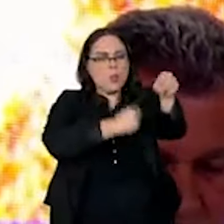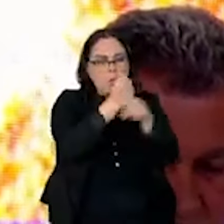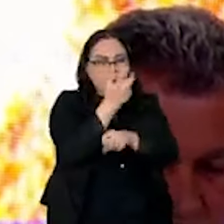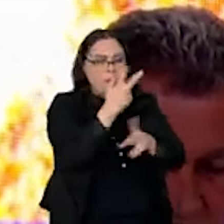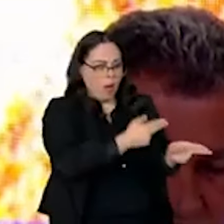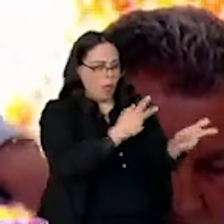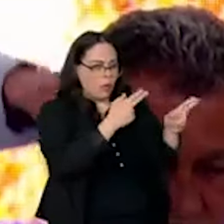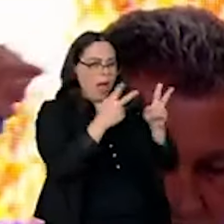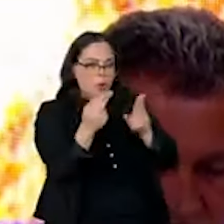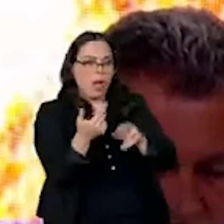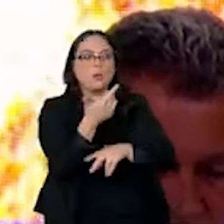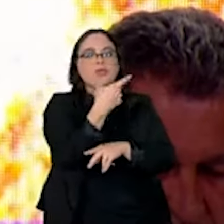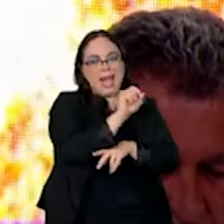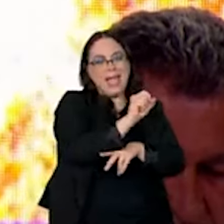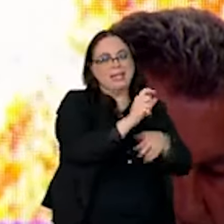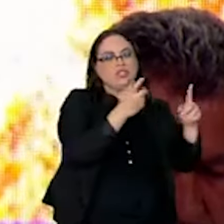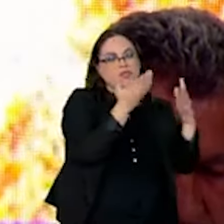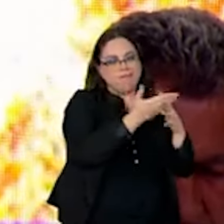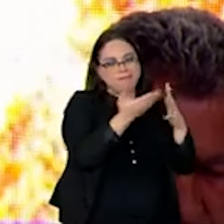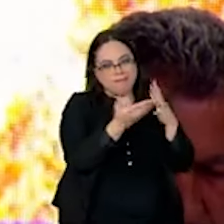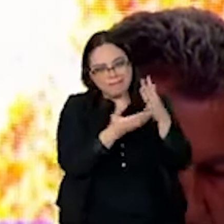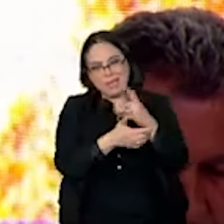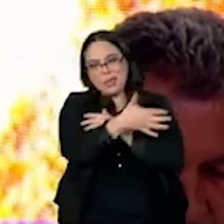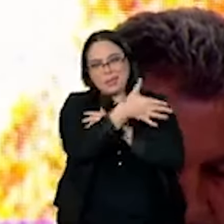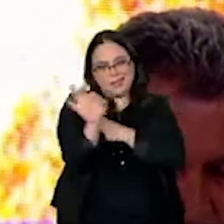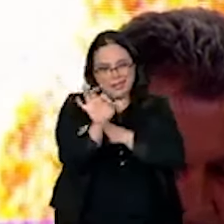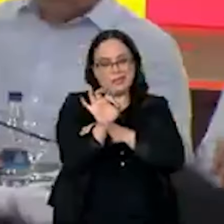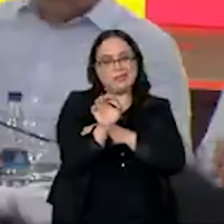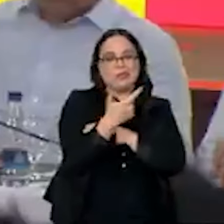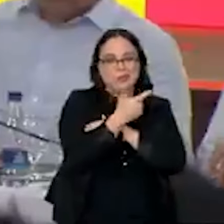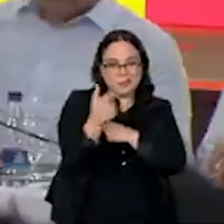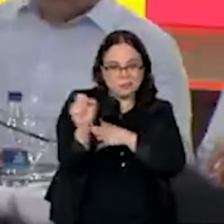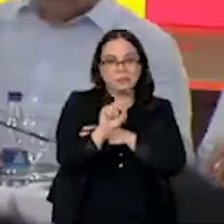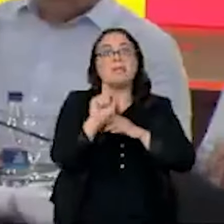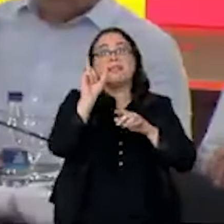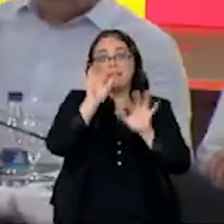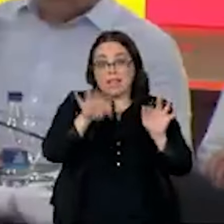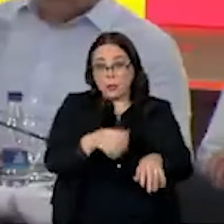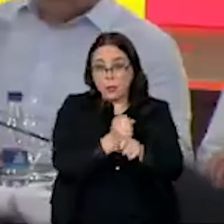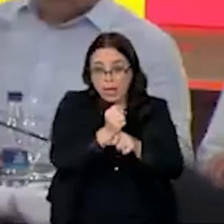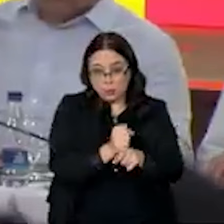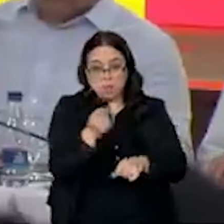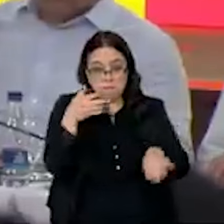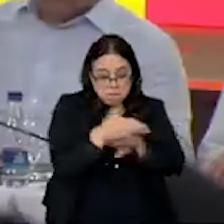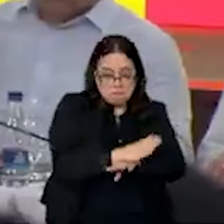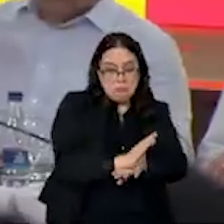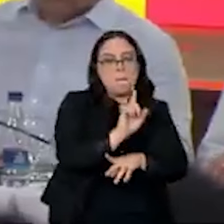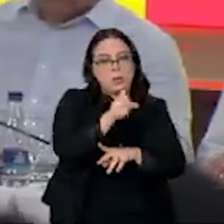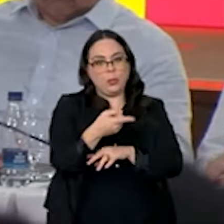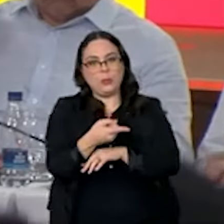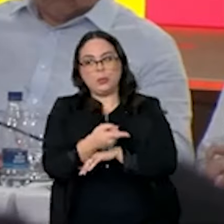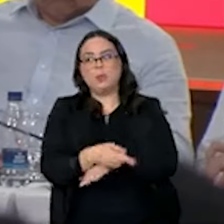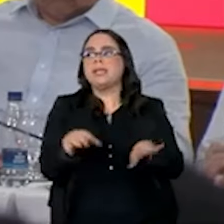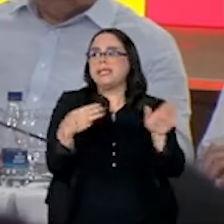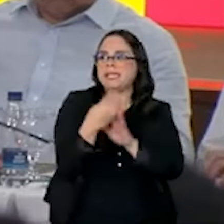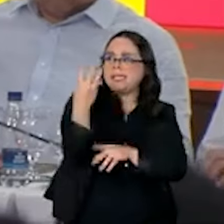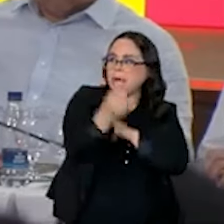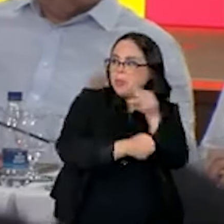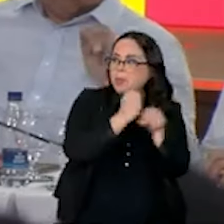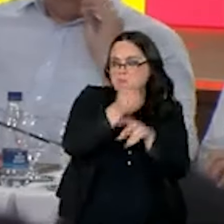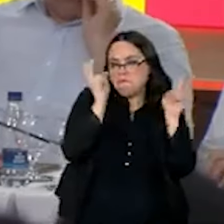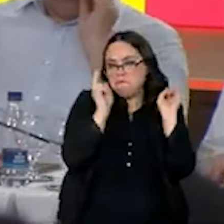coisa, mais 10 de 200 e no final de ano, se ele passar, mais 1.000. E no terceiro ano, a mesma